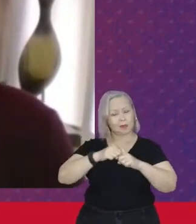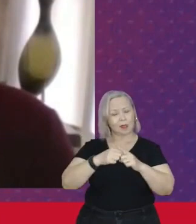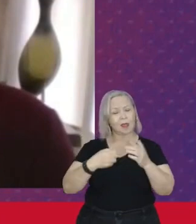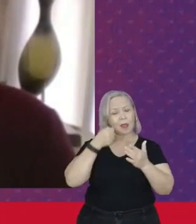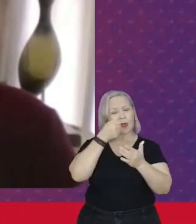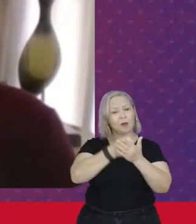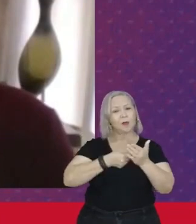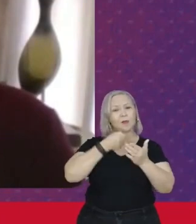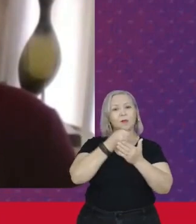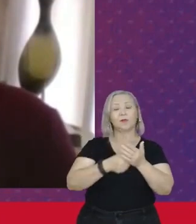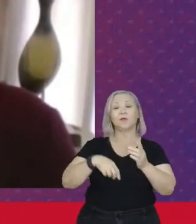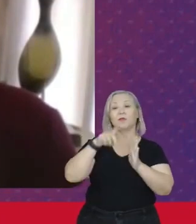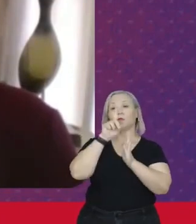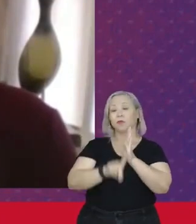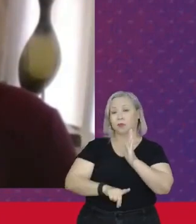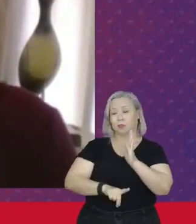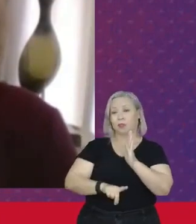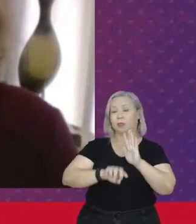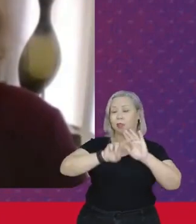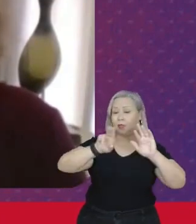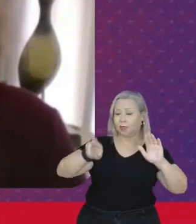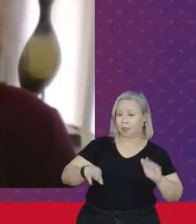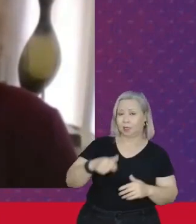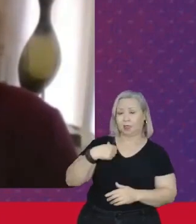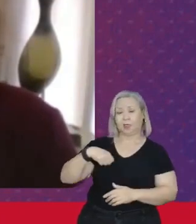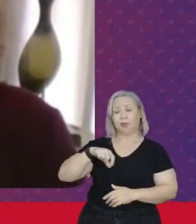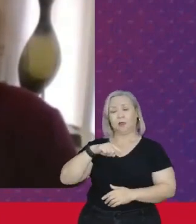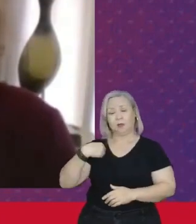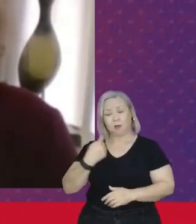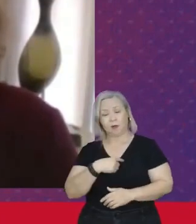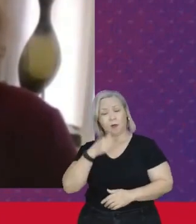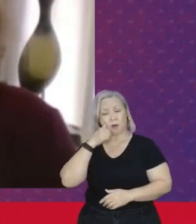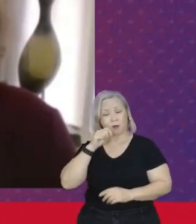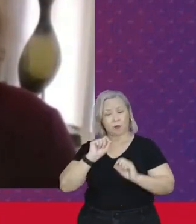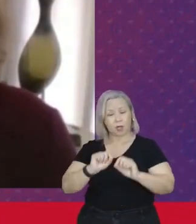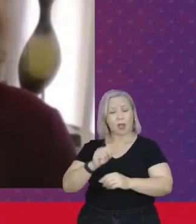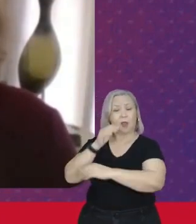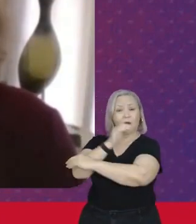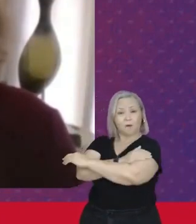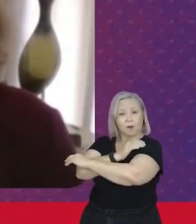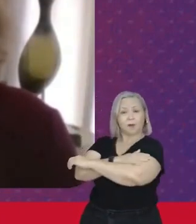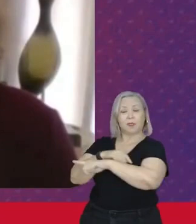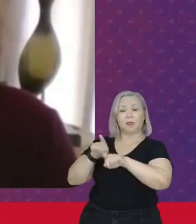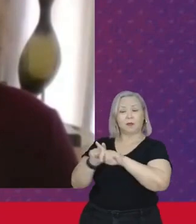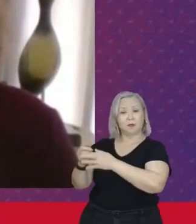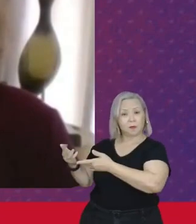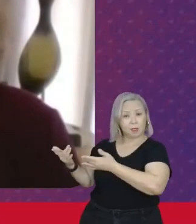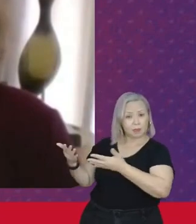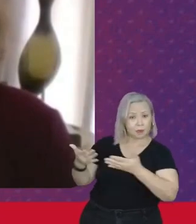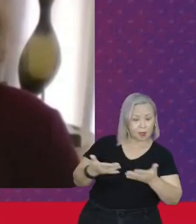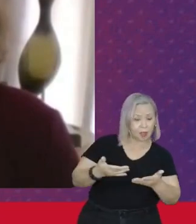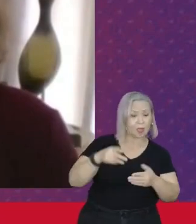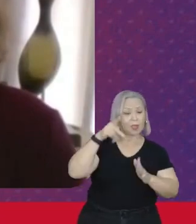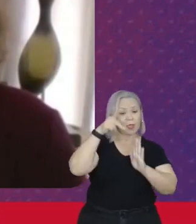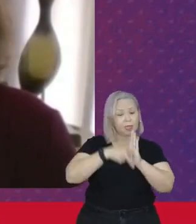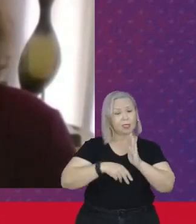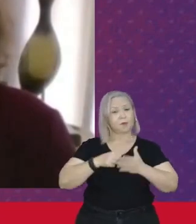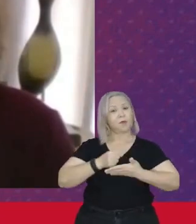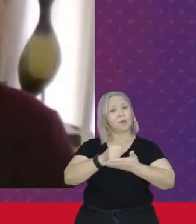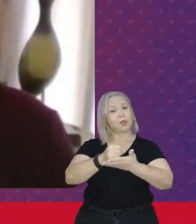de nós mulheres, que o feminismo traz, e que esse projeto Elas por Elas revela de uma forma